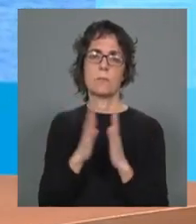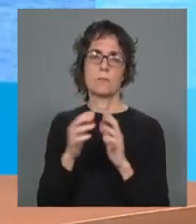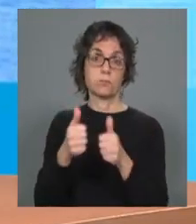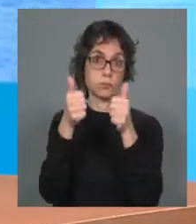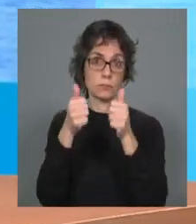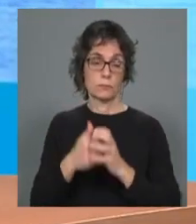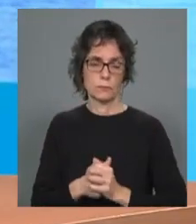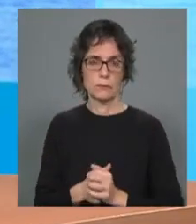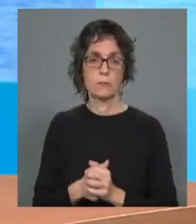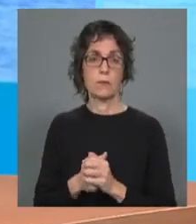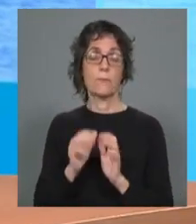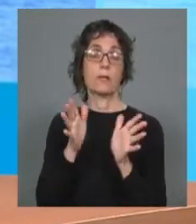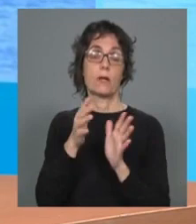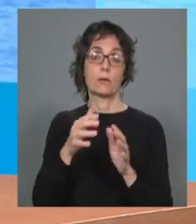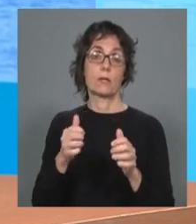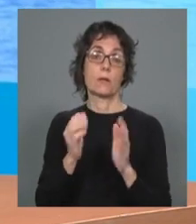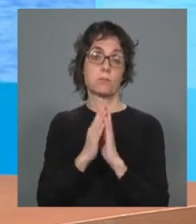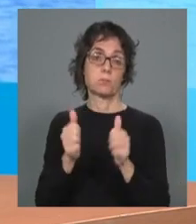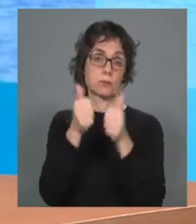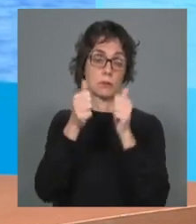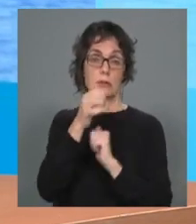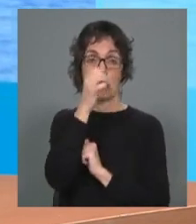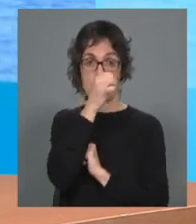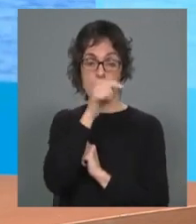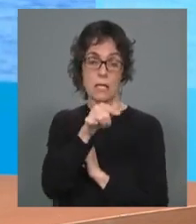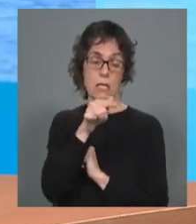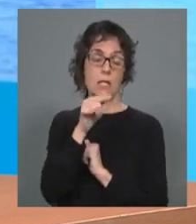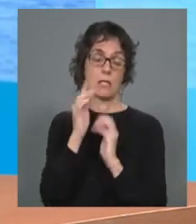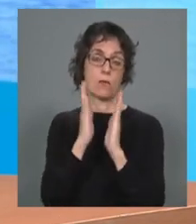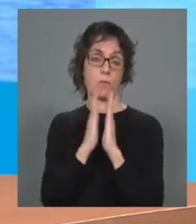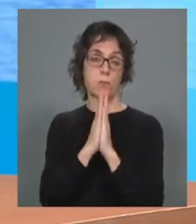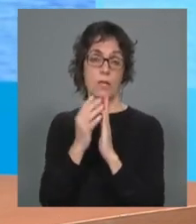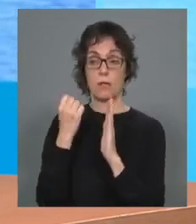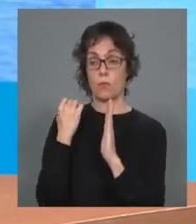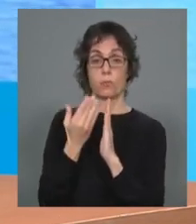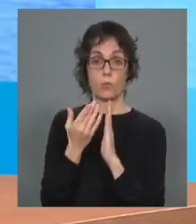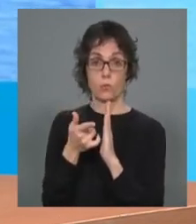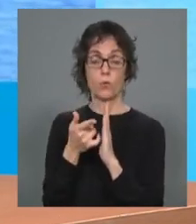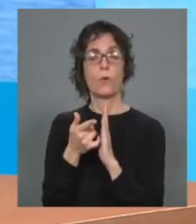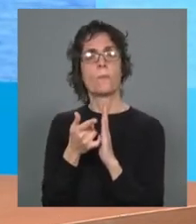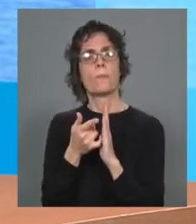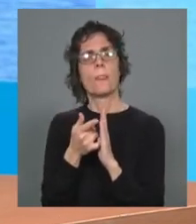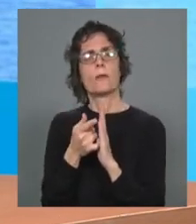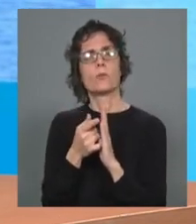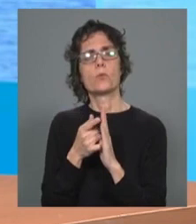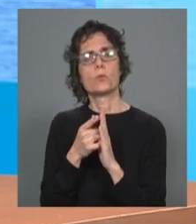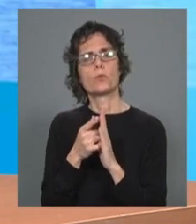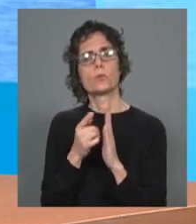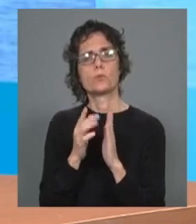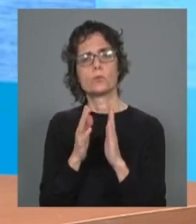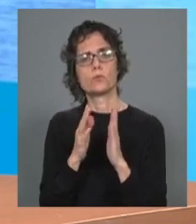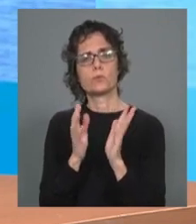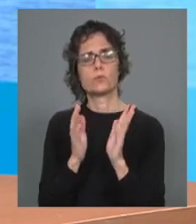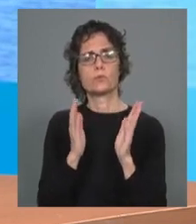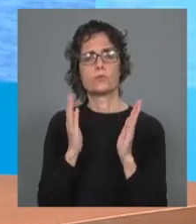Catedral, porque a Catedral de Santarém é uma catedral muito recente e é uma igreja, originalmente, igreja do Colégio da Companhia de Jesus. O que se